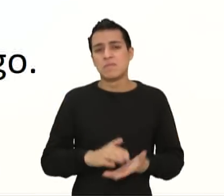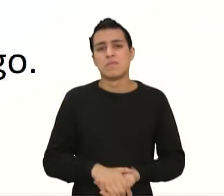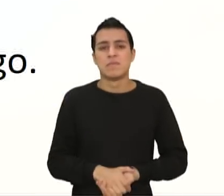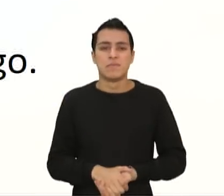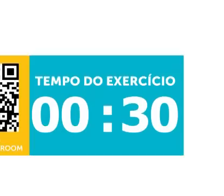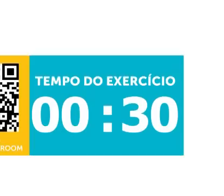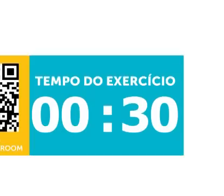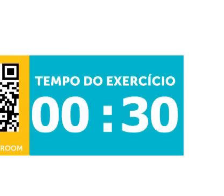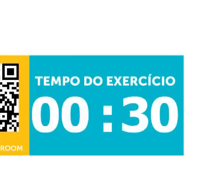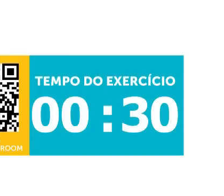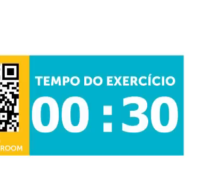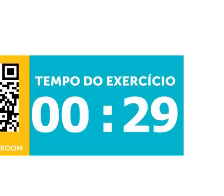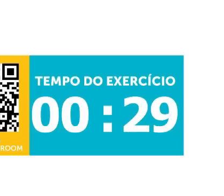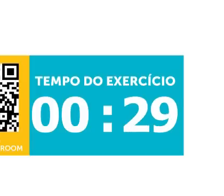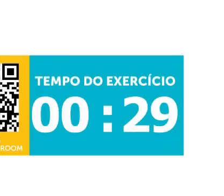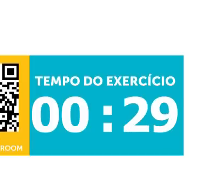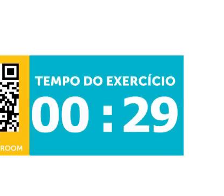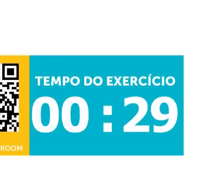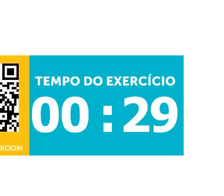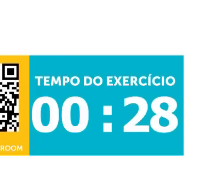crase?